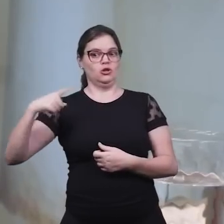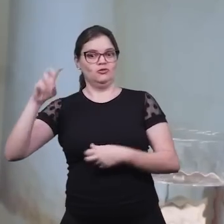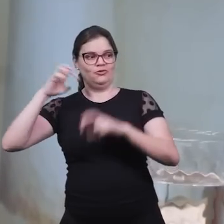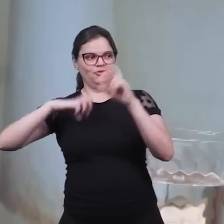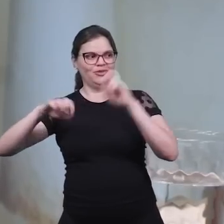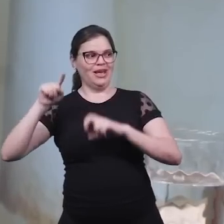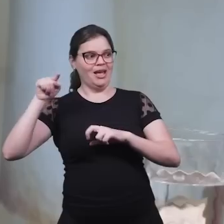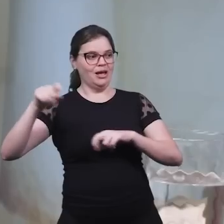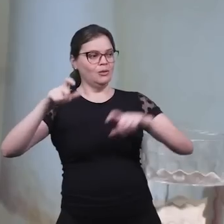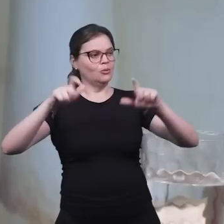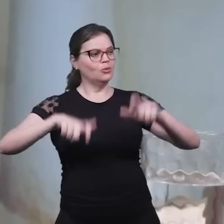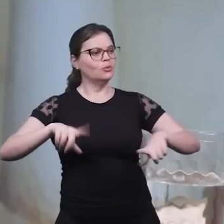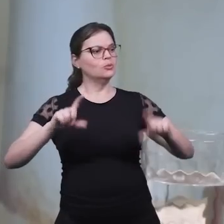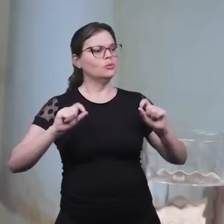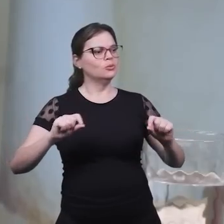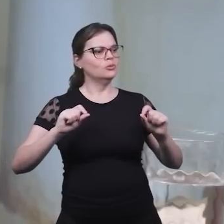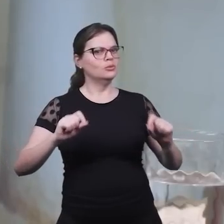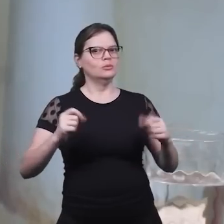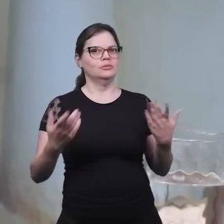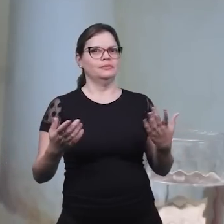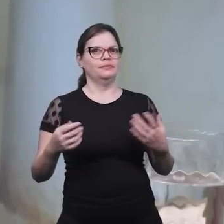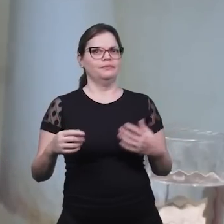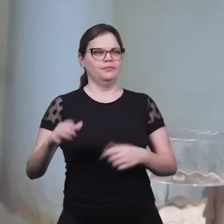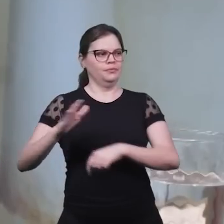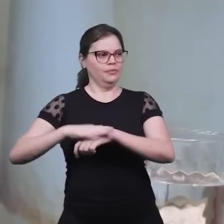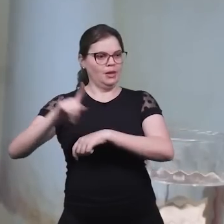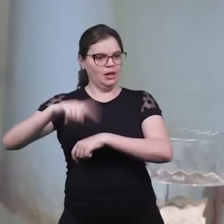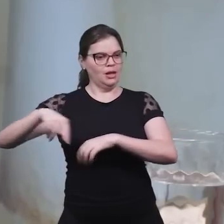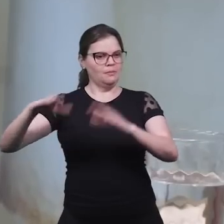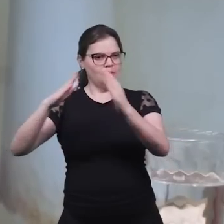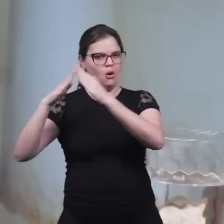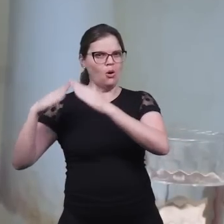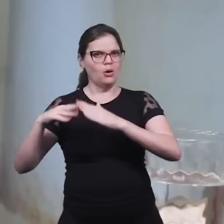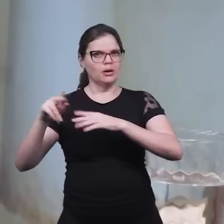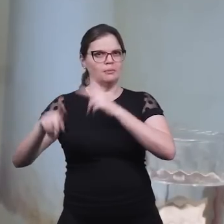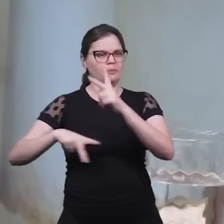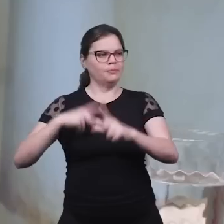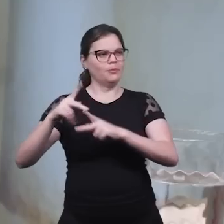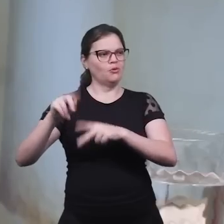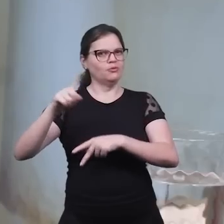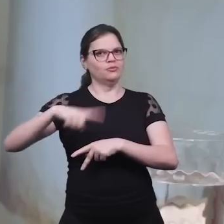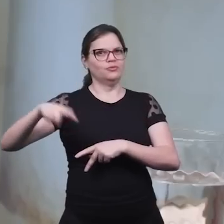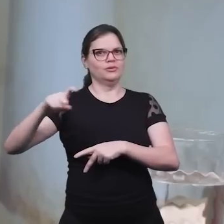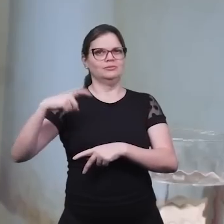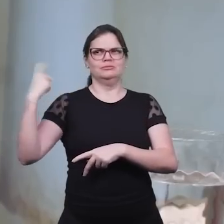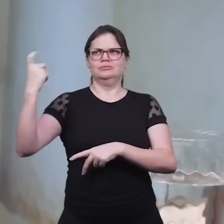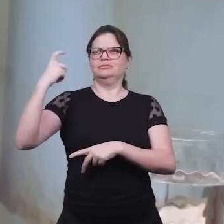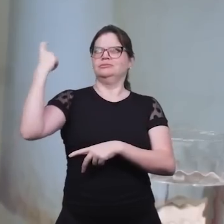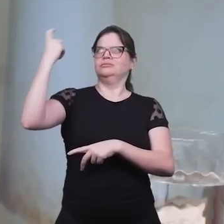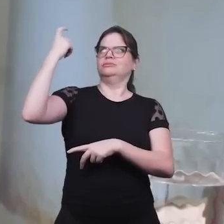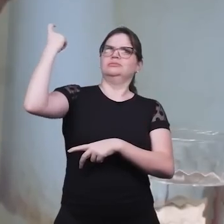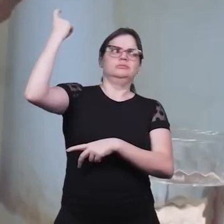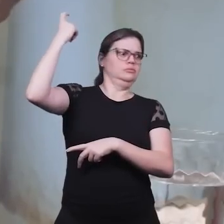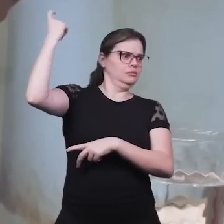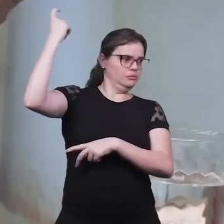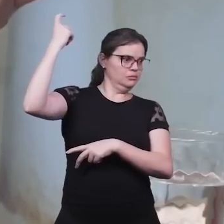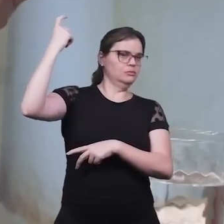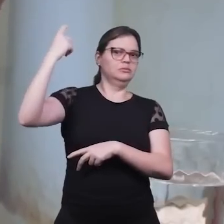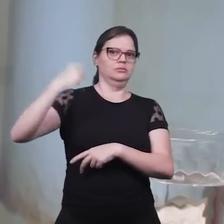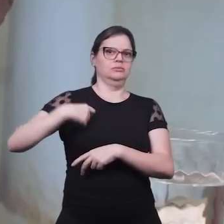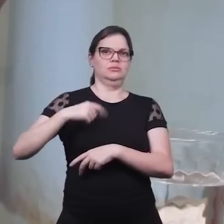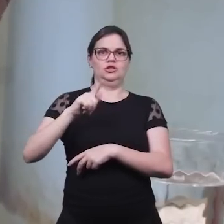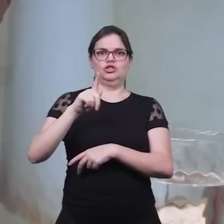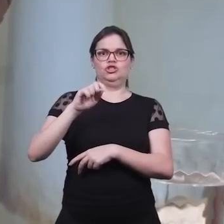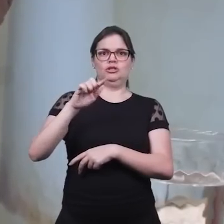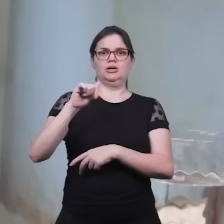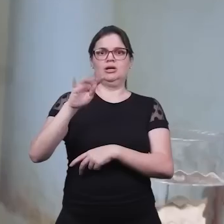espiado perante os filhos de Israel, dizendo, a terra pelo meio do qual passamos a espiar é terra que consome os seus moradores. E